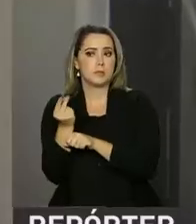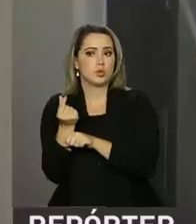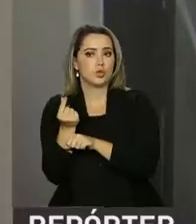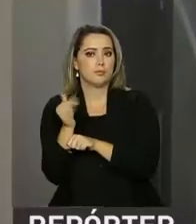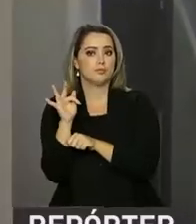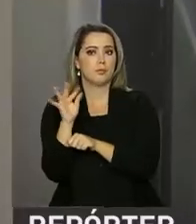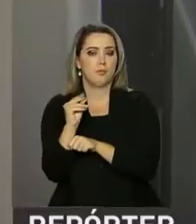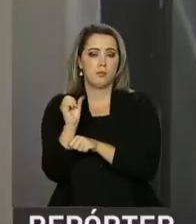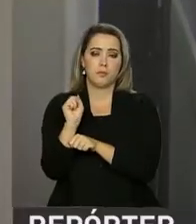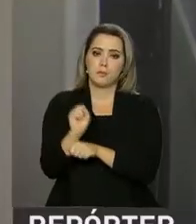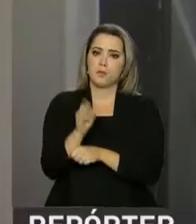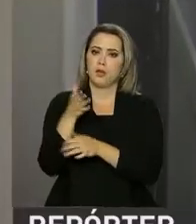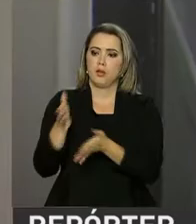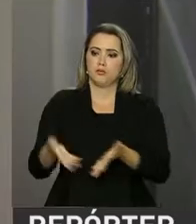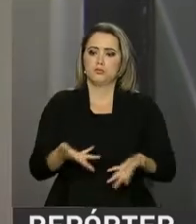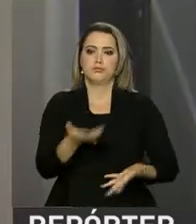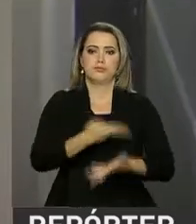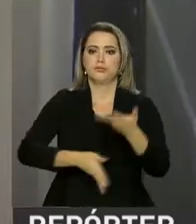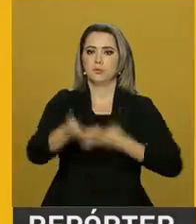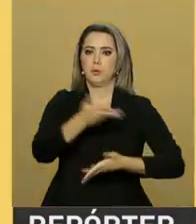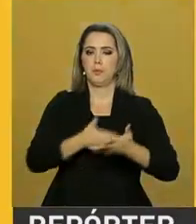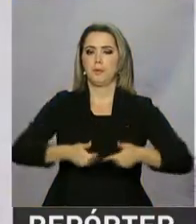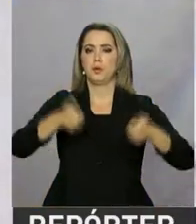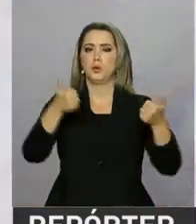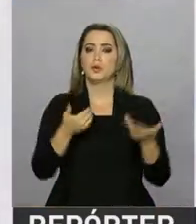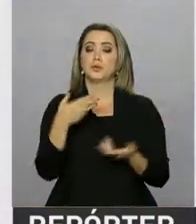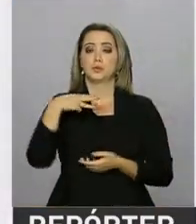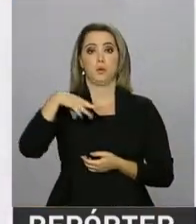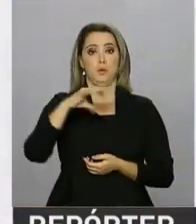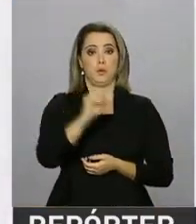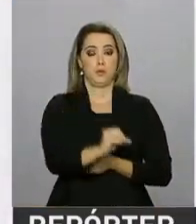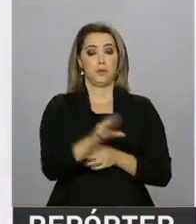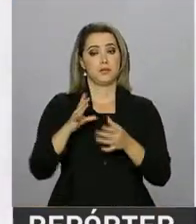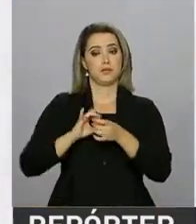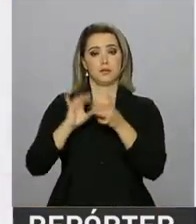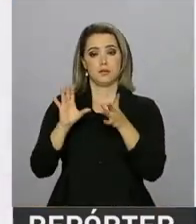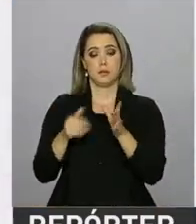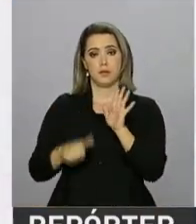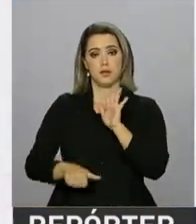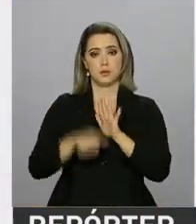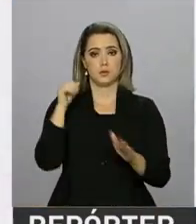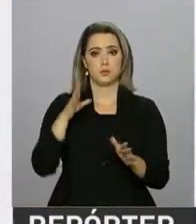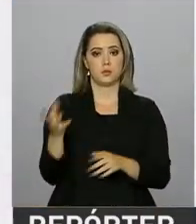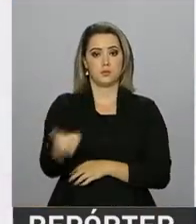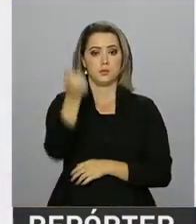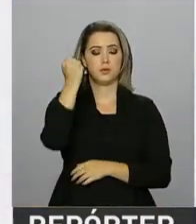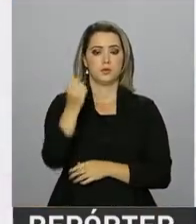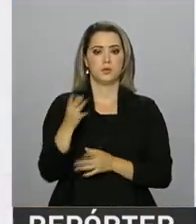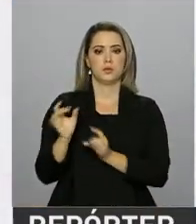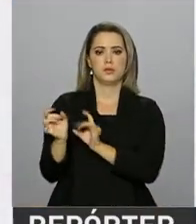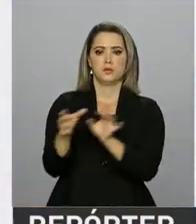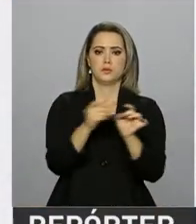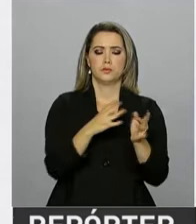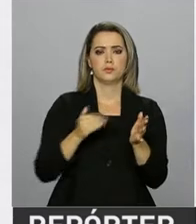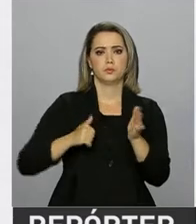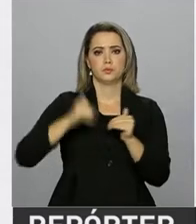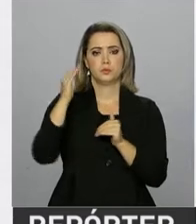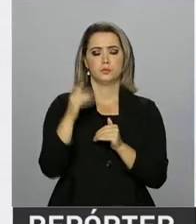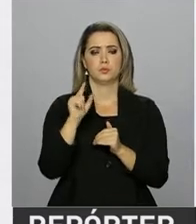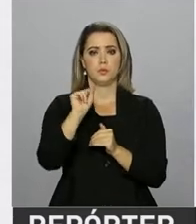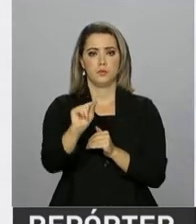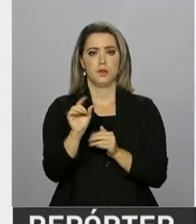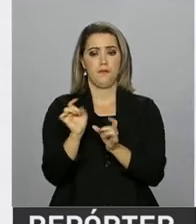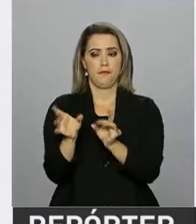dinheiro que está aquecendo negócios em março quando foram liberados os primeiros saques o comércio varejista teve um incremento